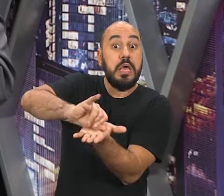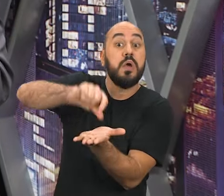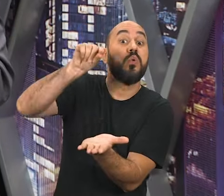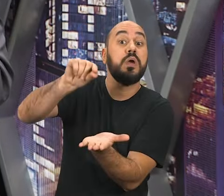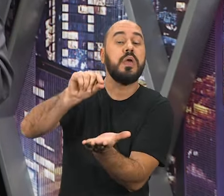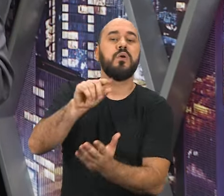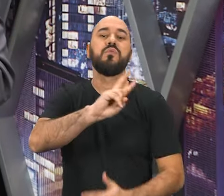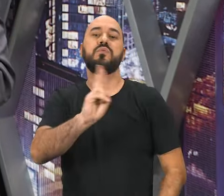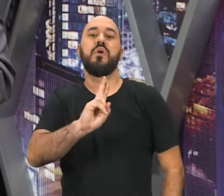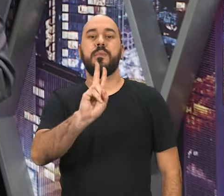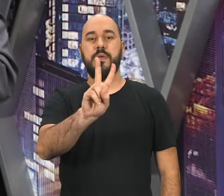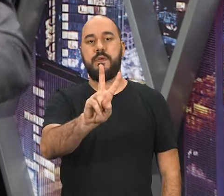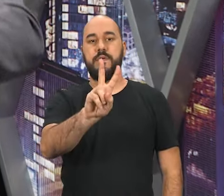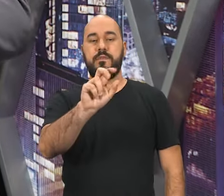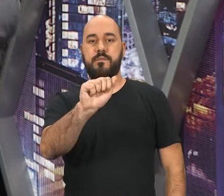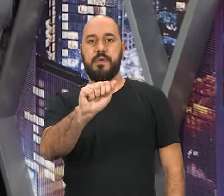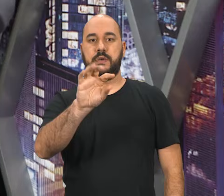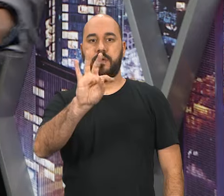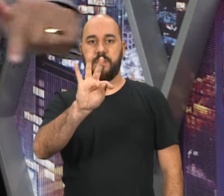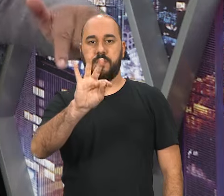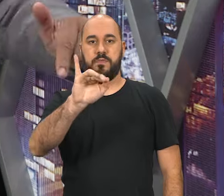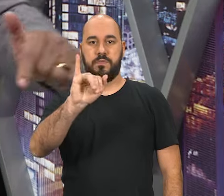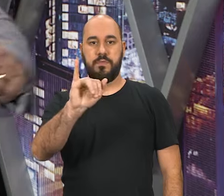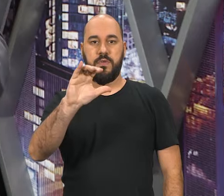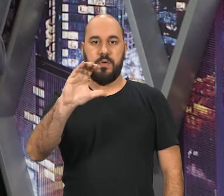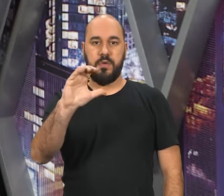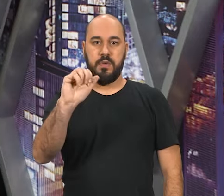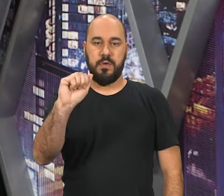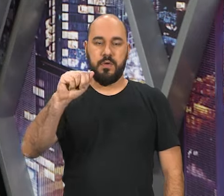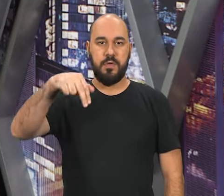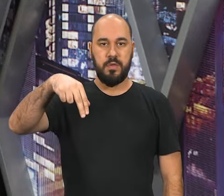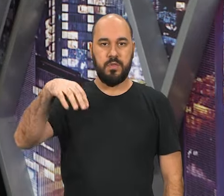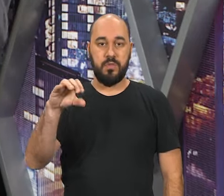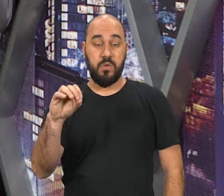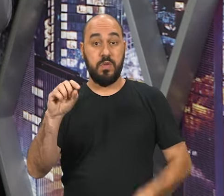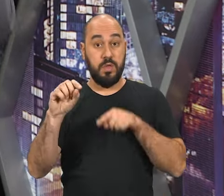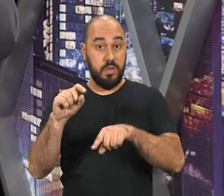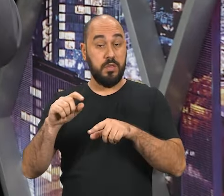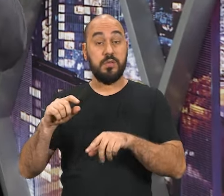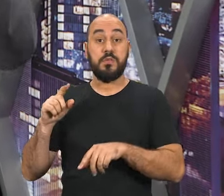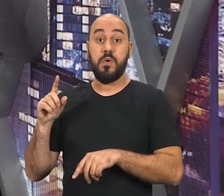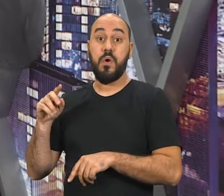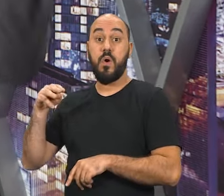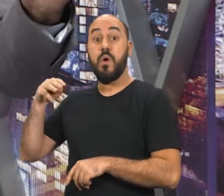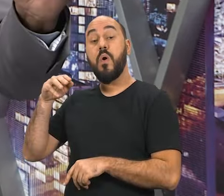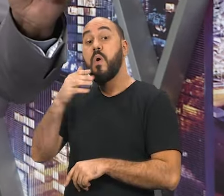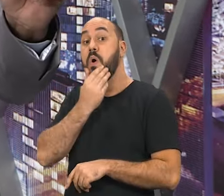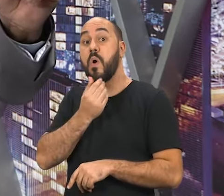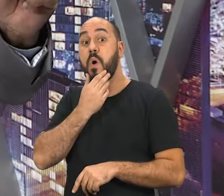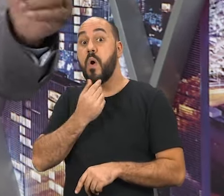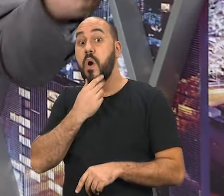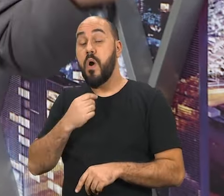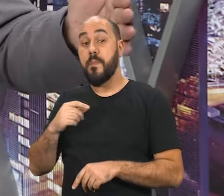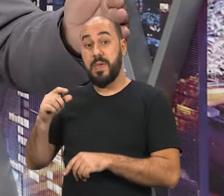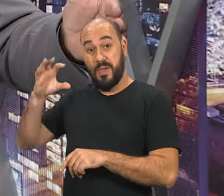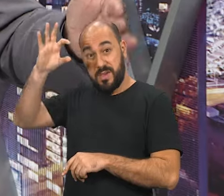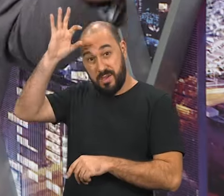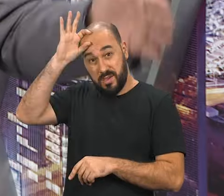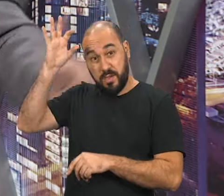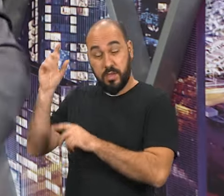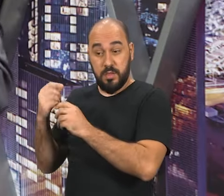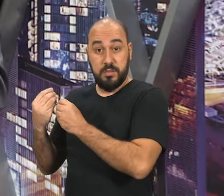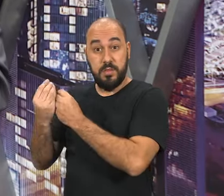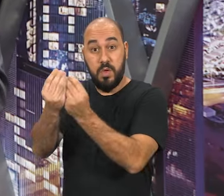nós conhecemos como Vaticano. Esse território do Vaticano foi um presente de Mussolini para o bispo de Roma, que hoje